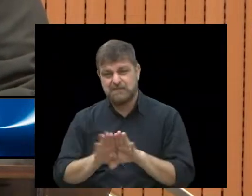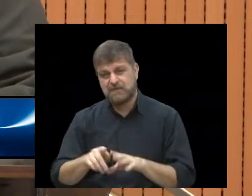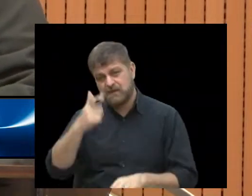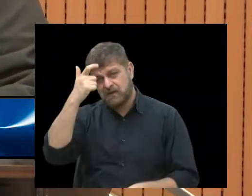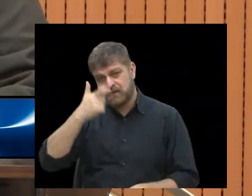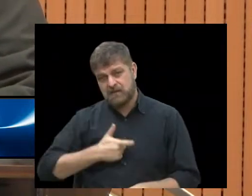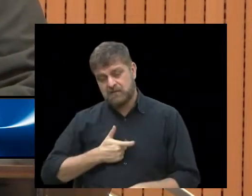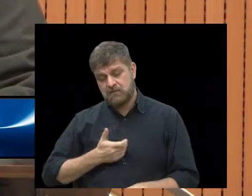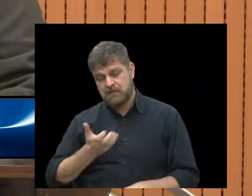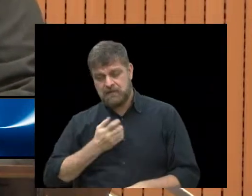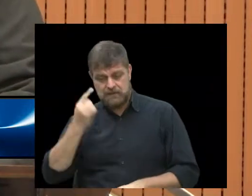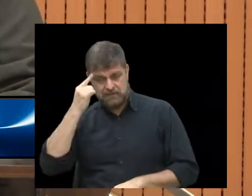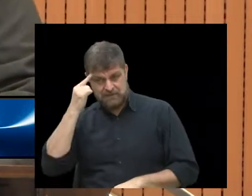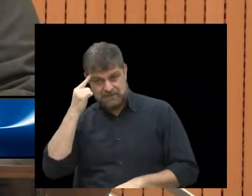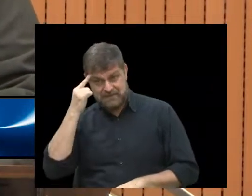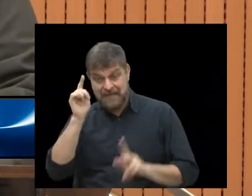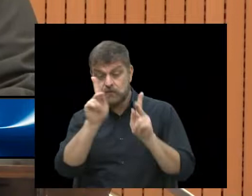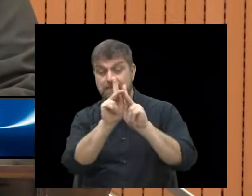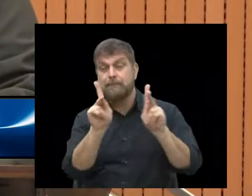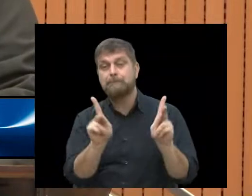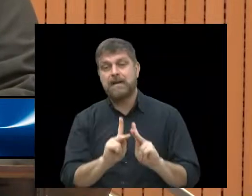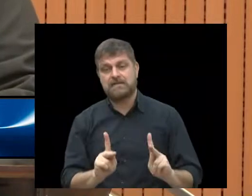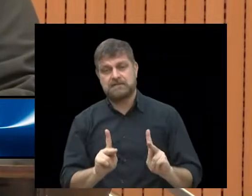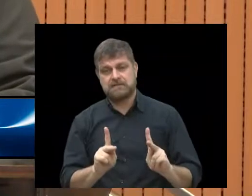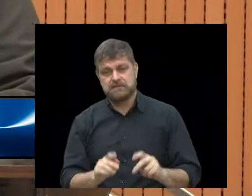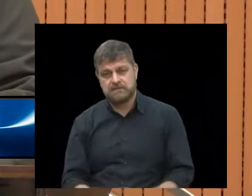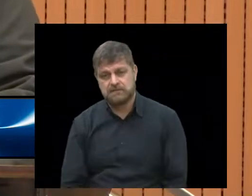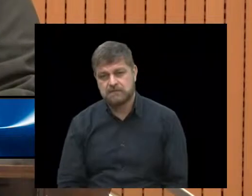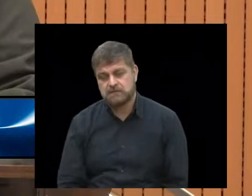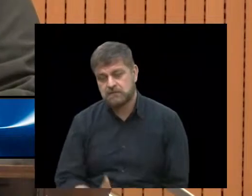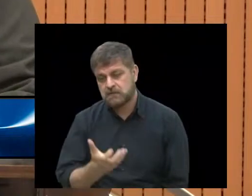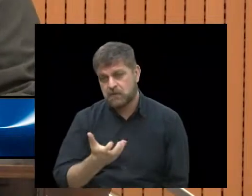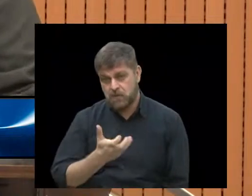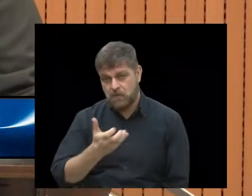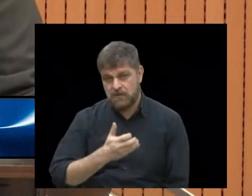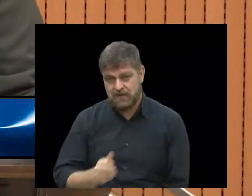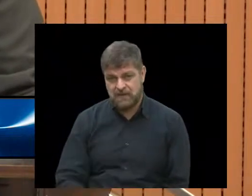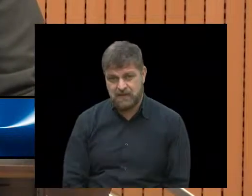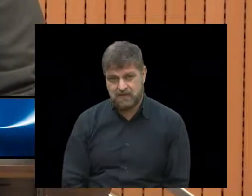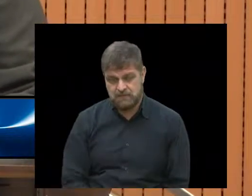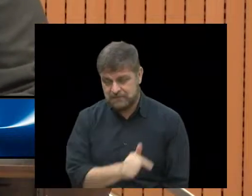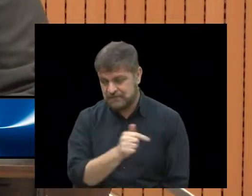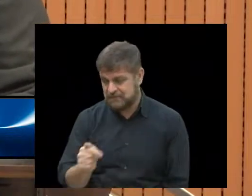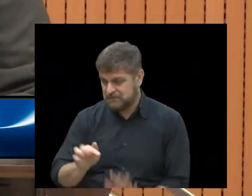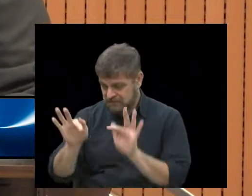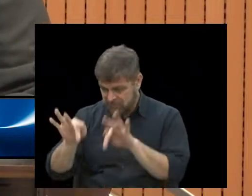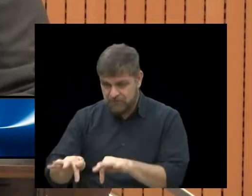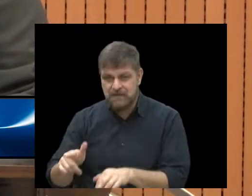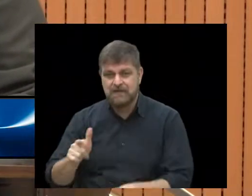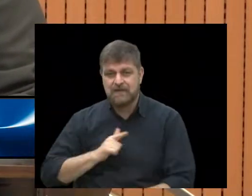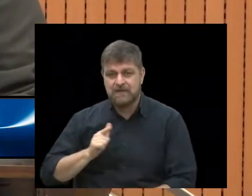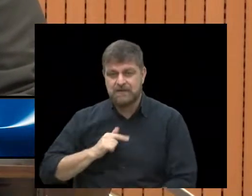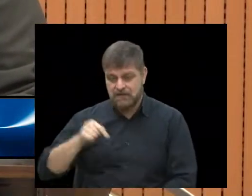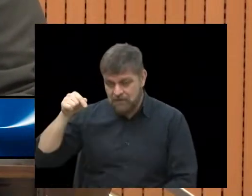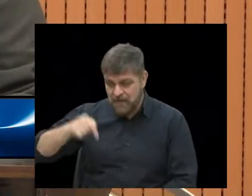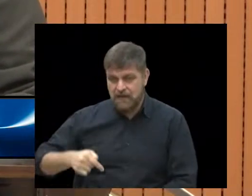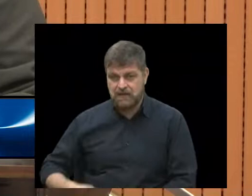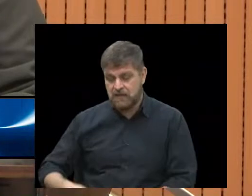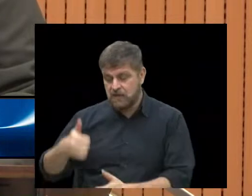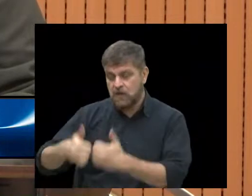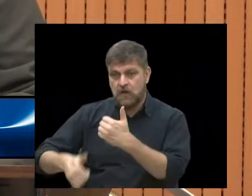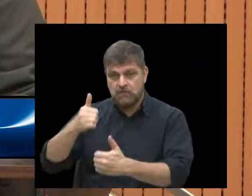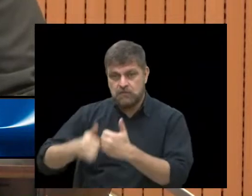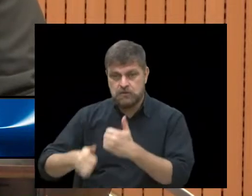o outro lado, eu vou falar da paz. Eu quero, nesse final de semana, nós tivemos o derby em Campinas, e eu quero